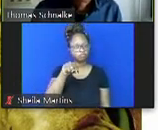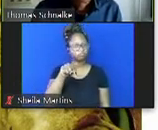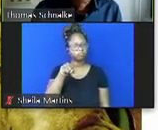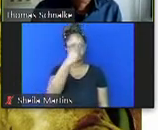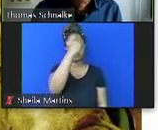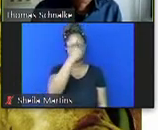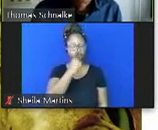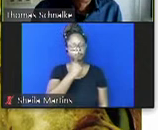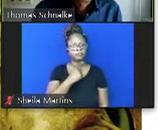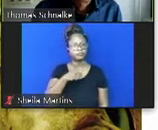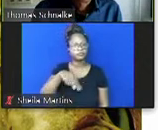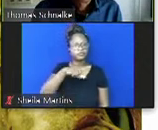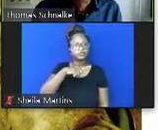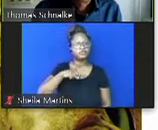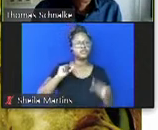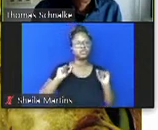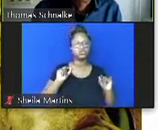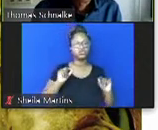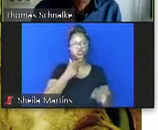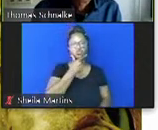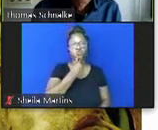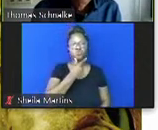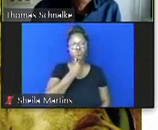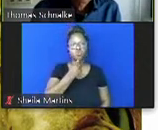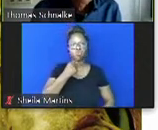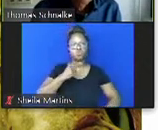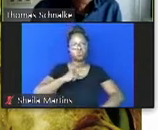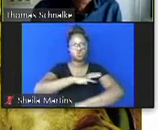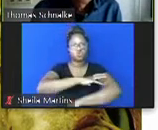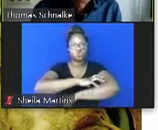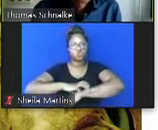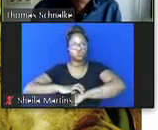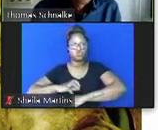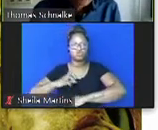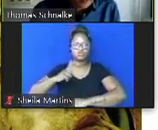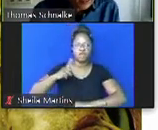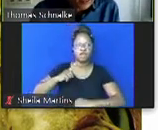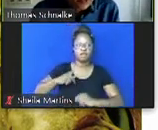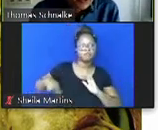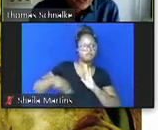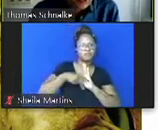e nós temos o homem de músculos em uma certa postura,